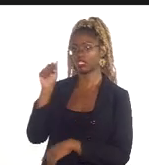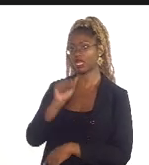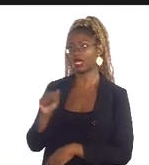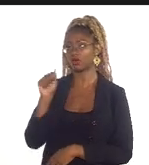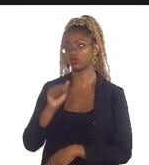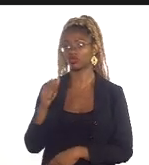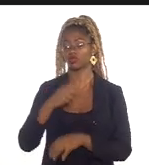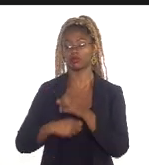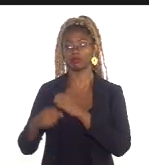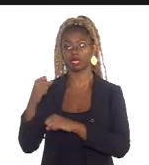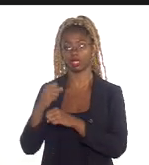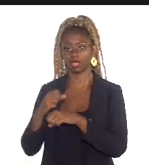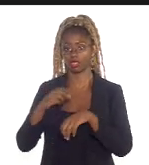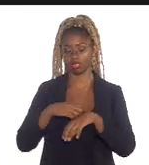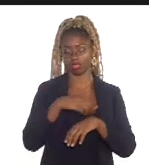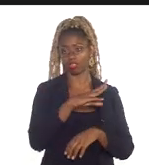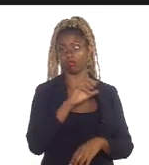Cefaz,